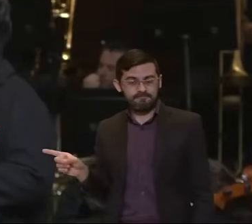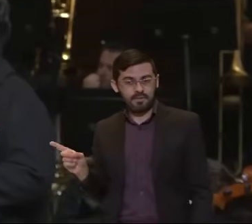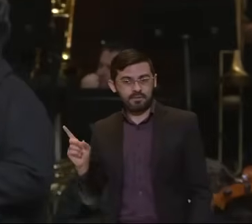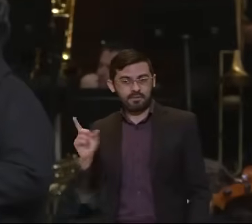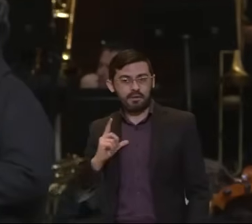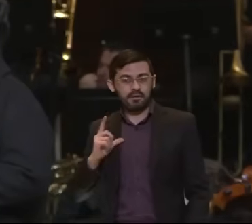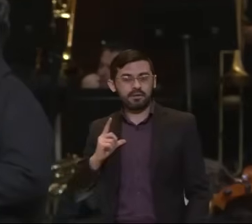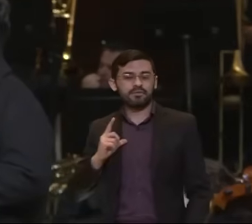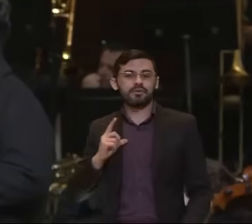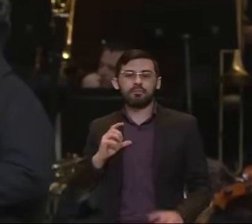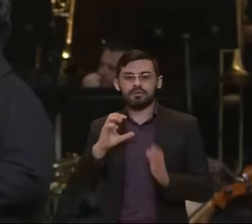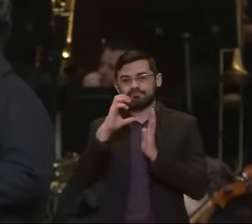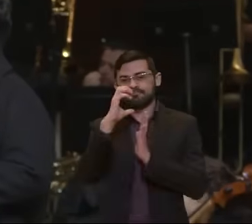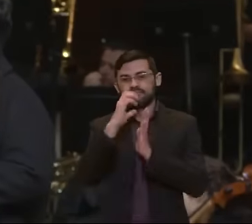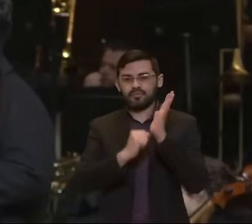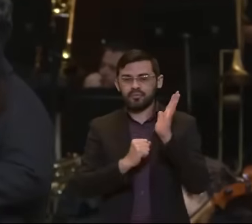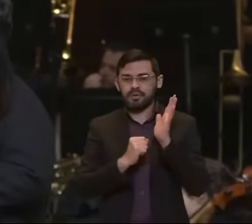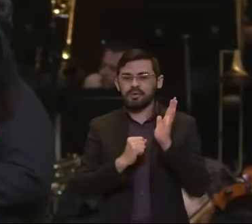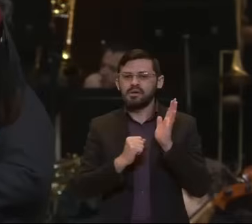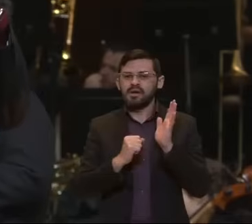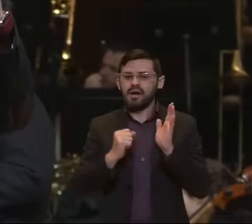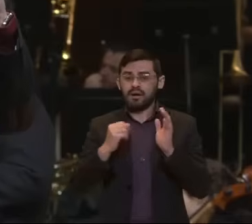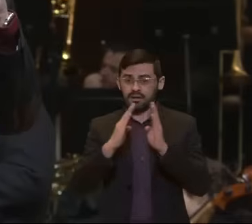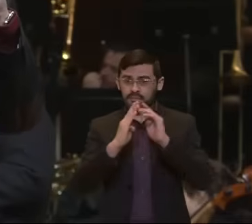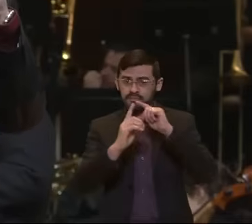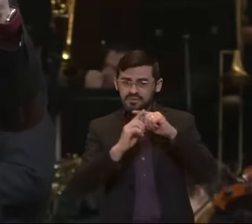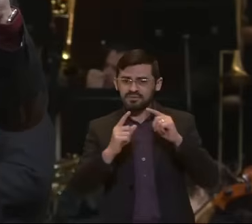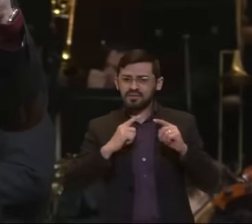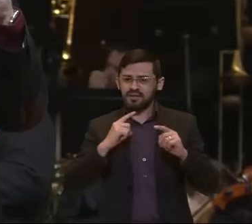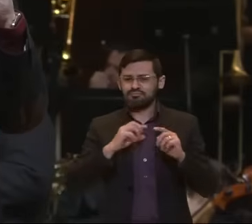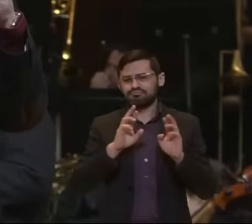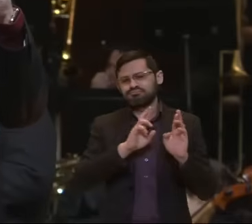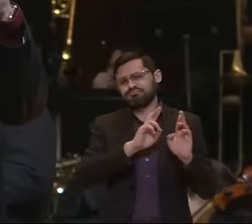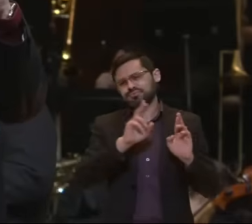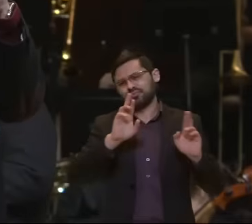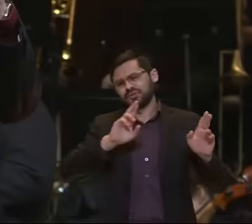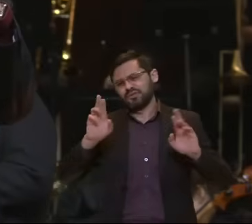pibcuritiba.org.br/Jesus. A igreja tem uma série de programas